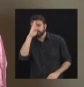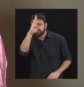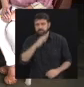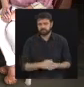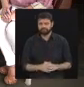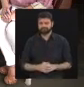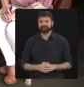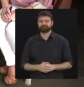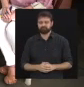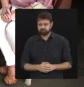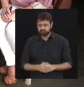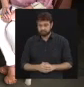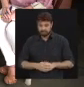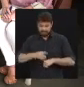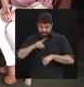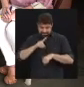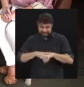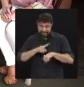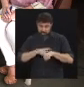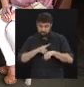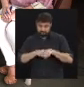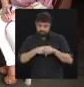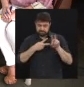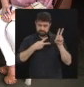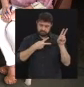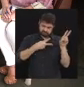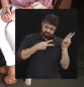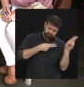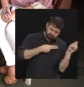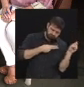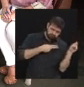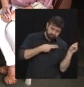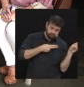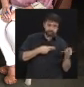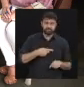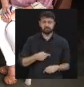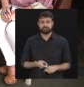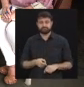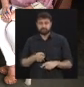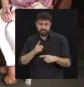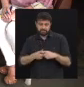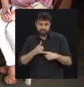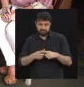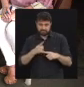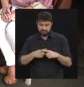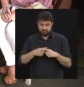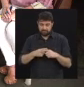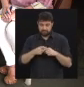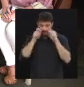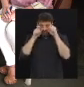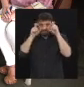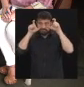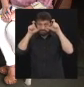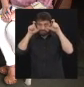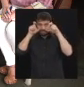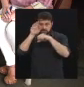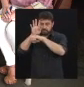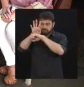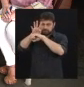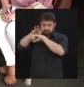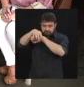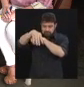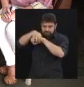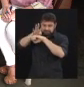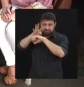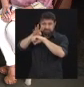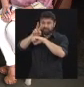dificuldade? A minha maior dificuldade agora é quando eu for dormir, na hora de dormir, já que quem tem